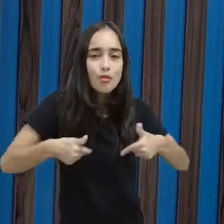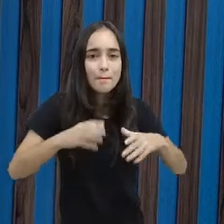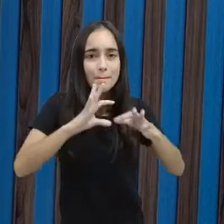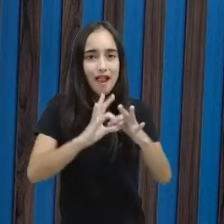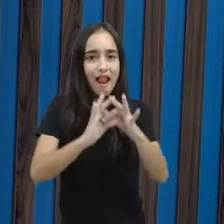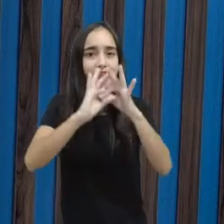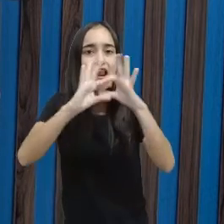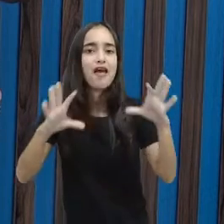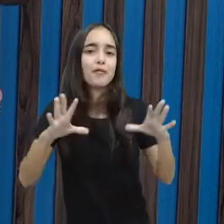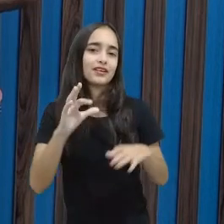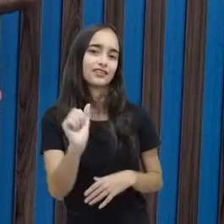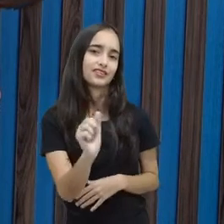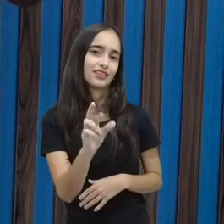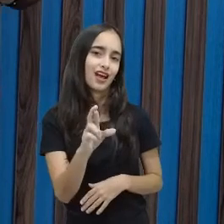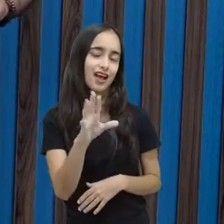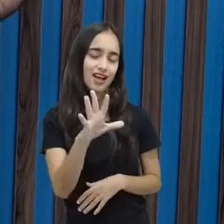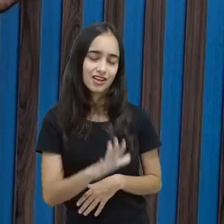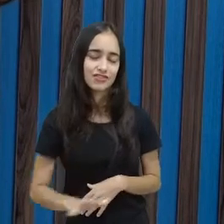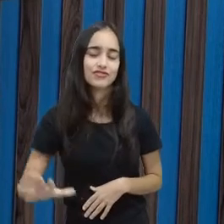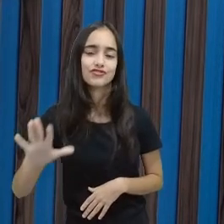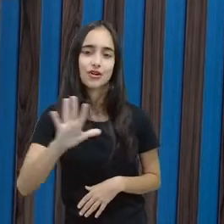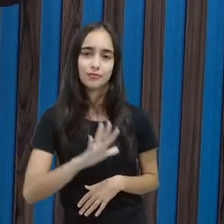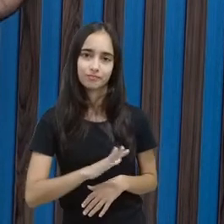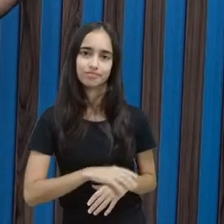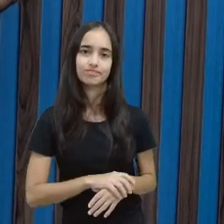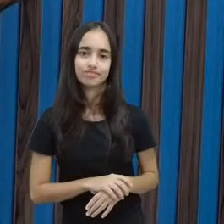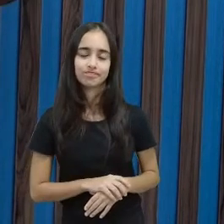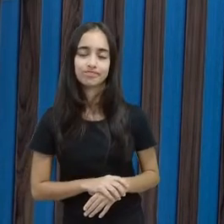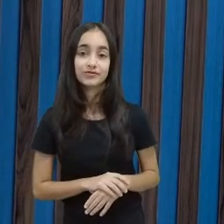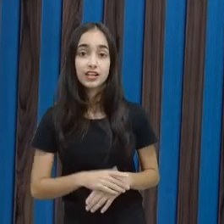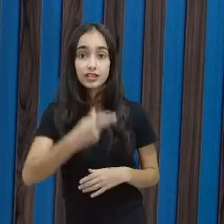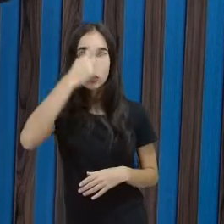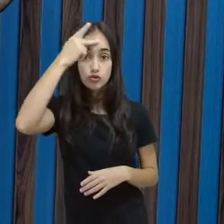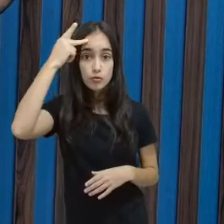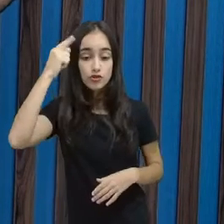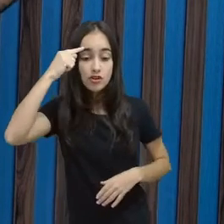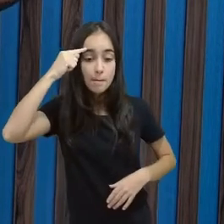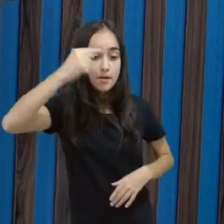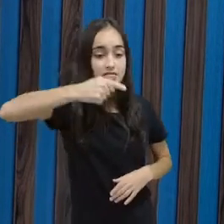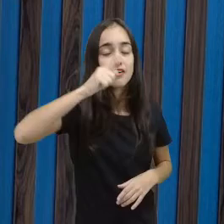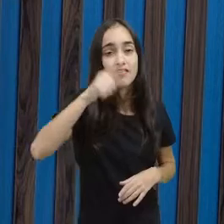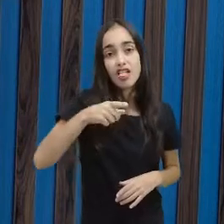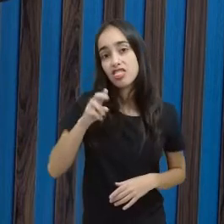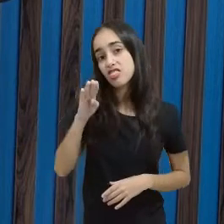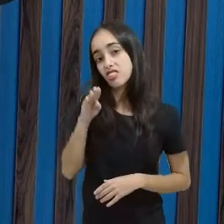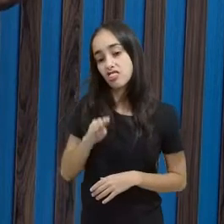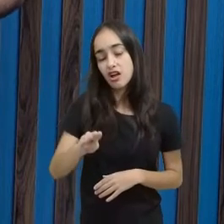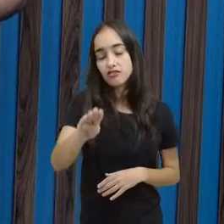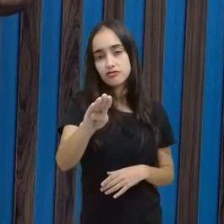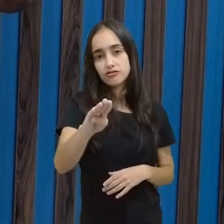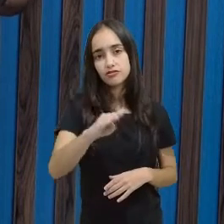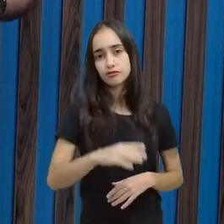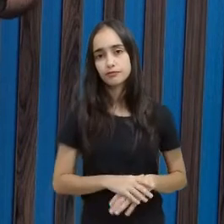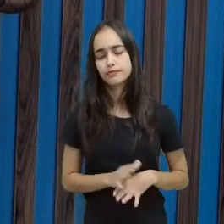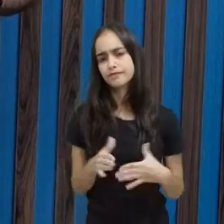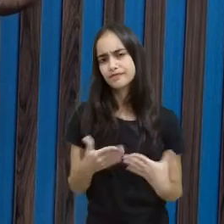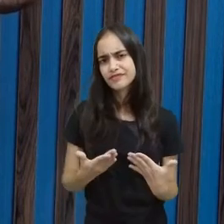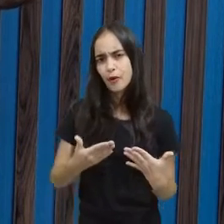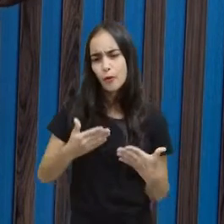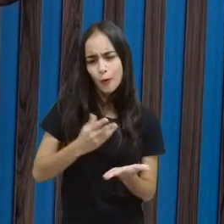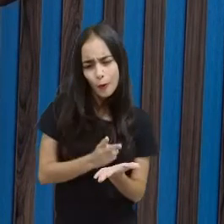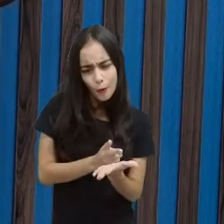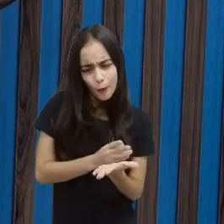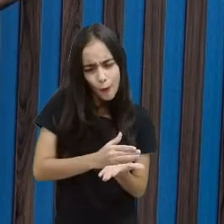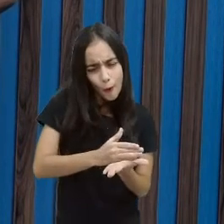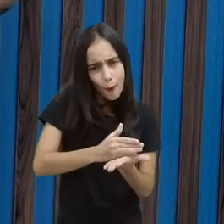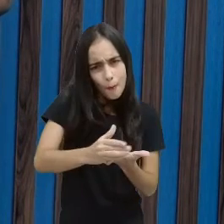ali do domínio nazista, e a partir dali eles abriram um caminho, né,